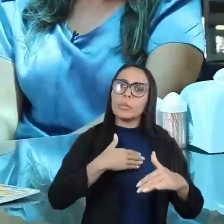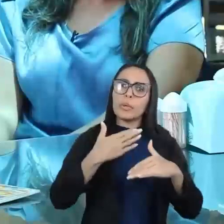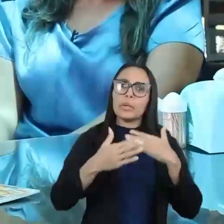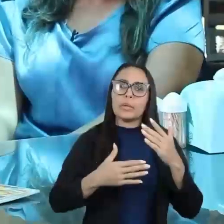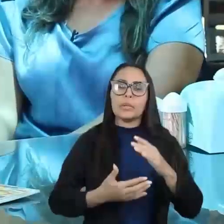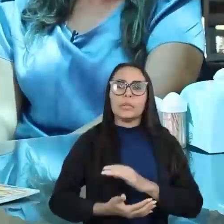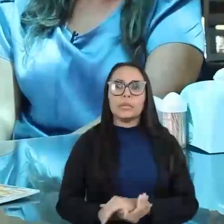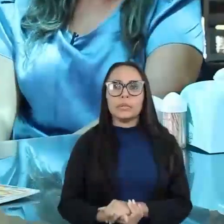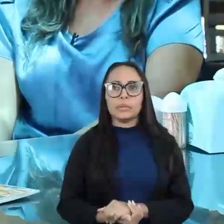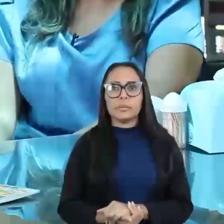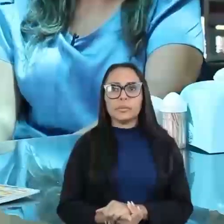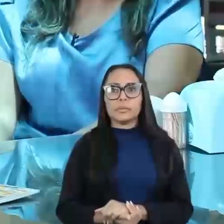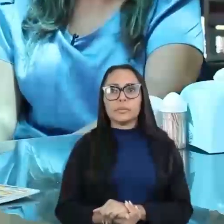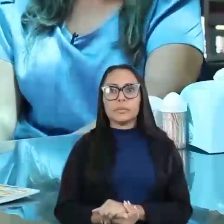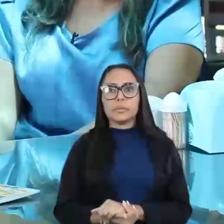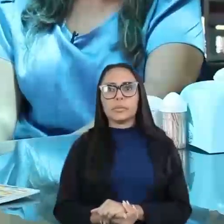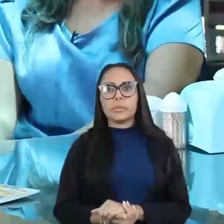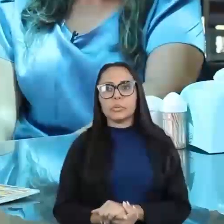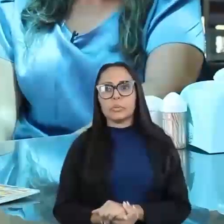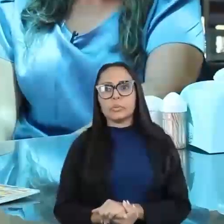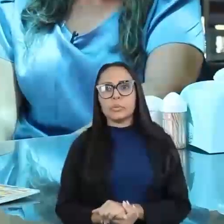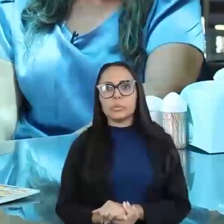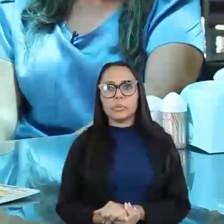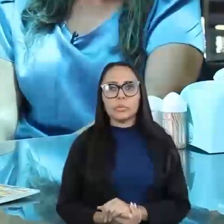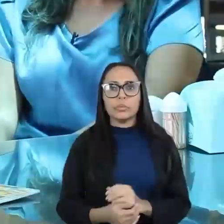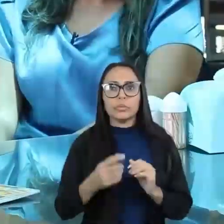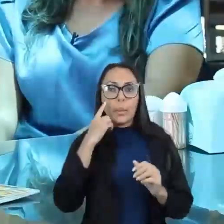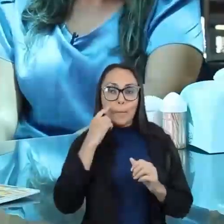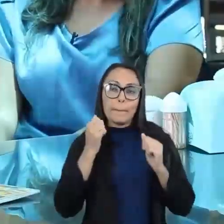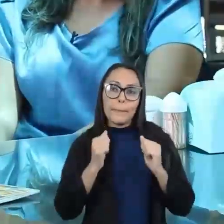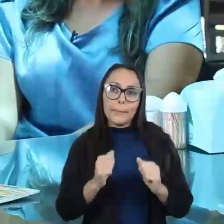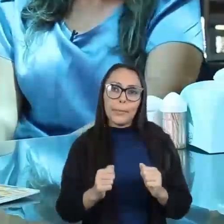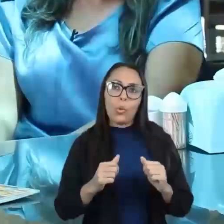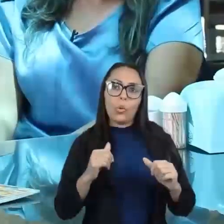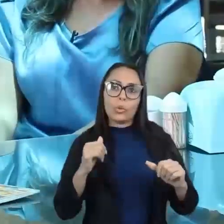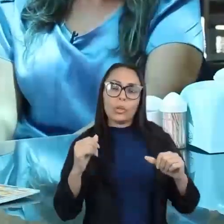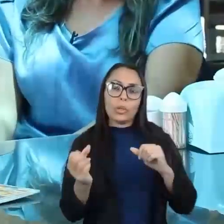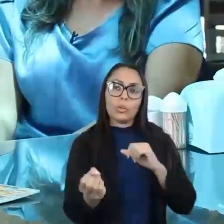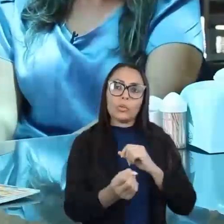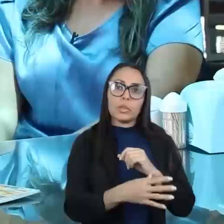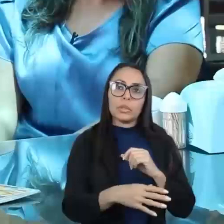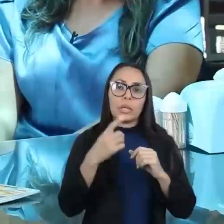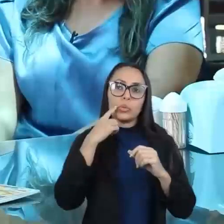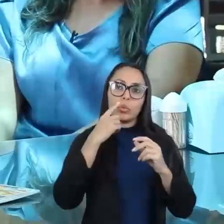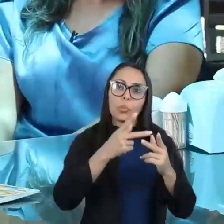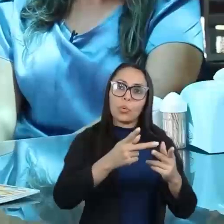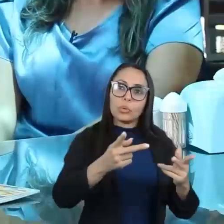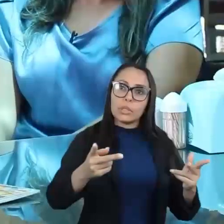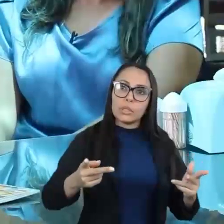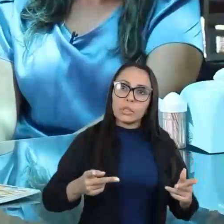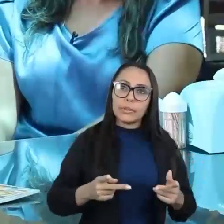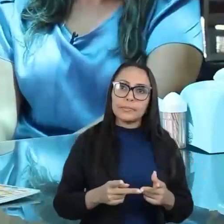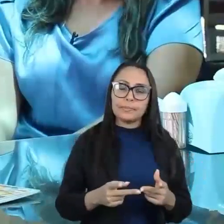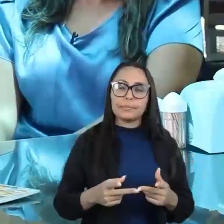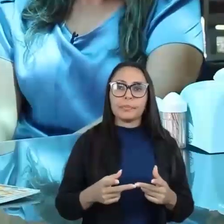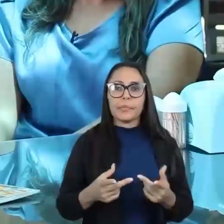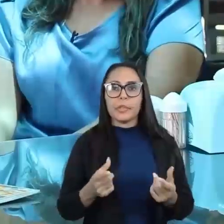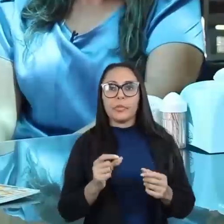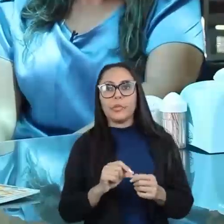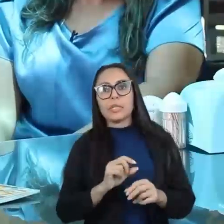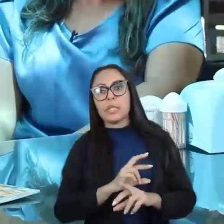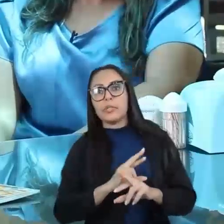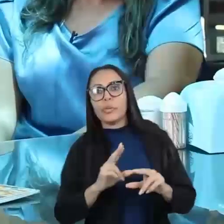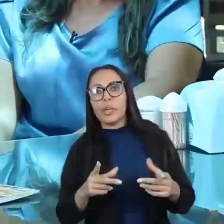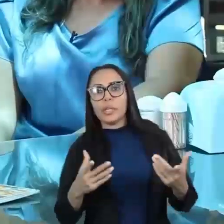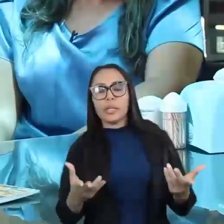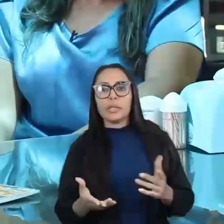semana, claro que não. Mas você pode inovar no atendimento, você pode inovar na cortesia, num prato, ou fazer um diferente.